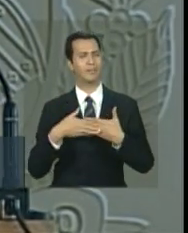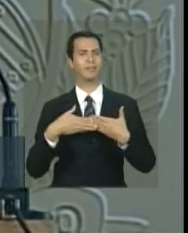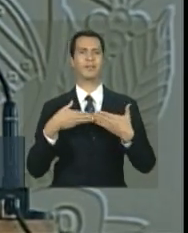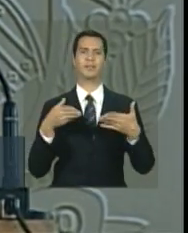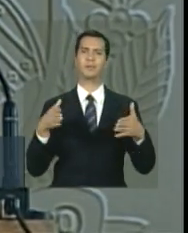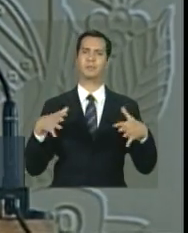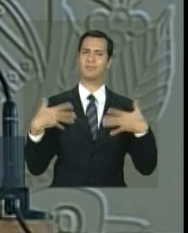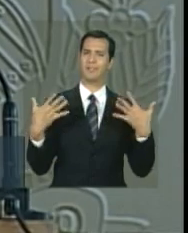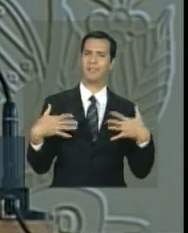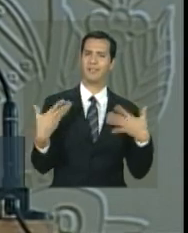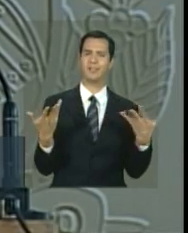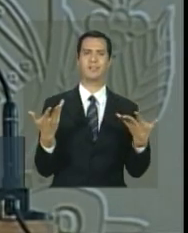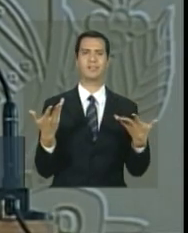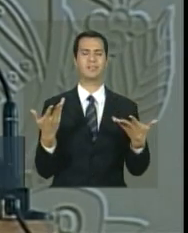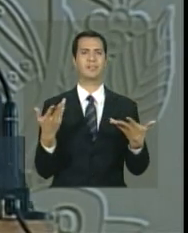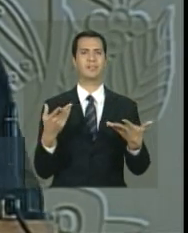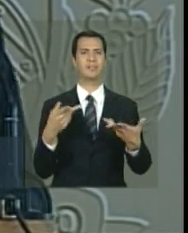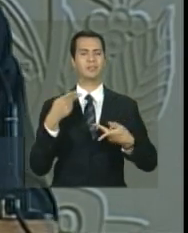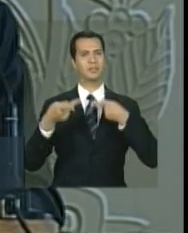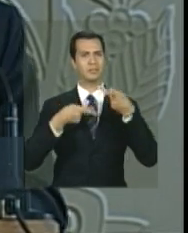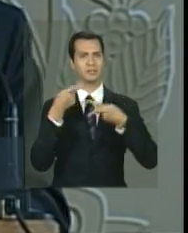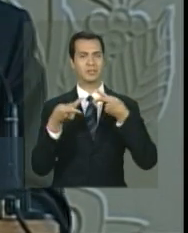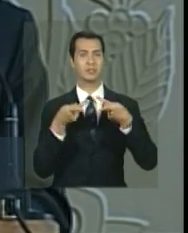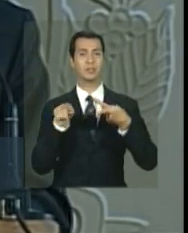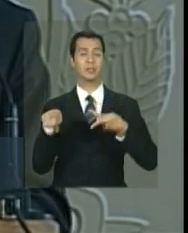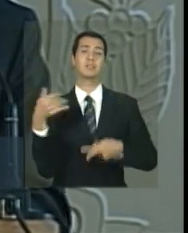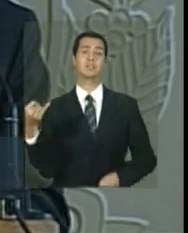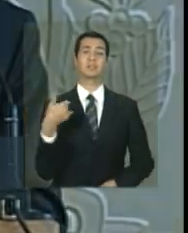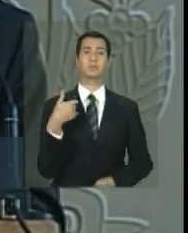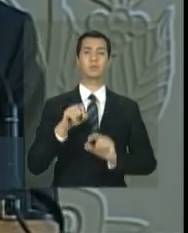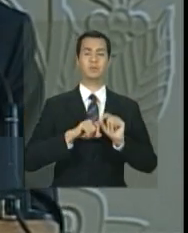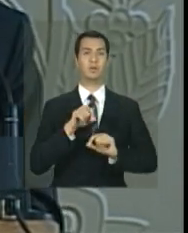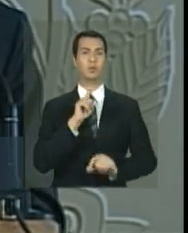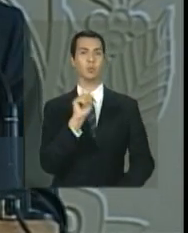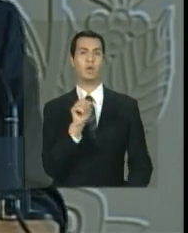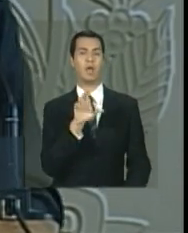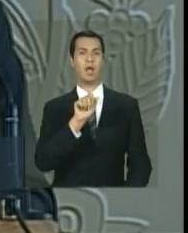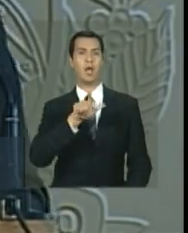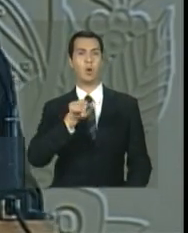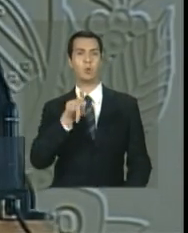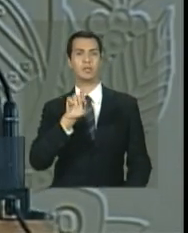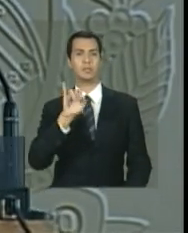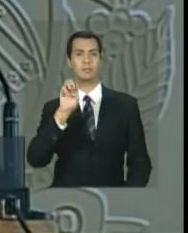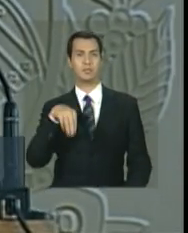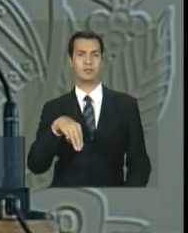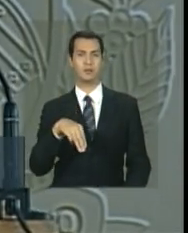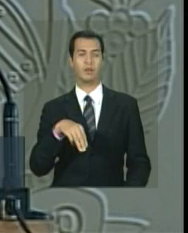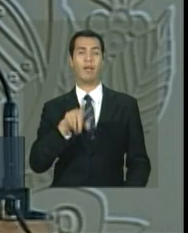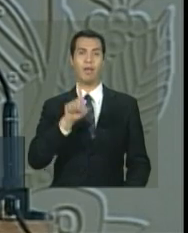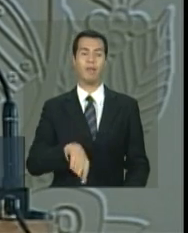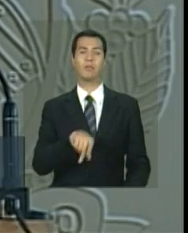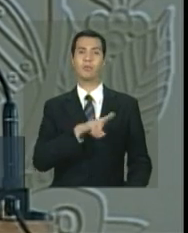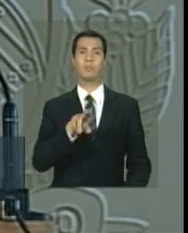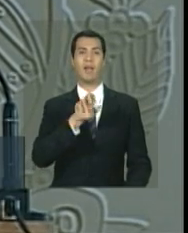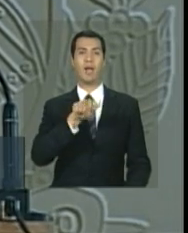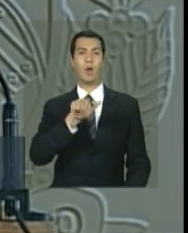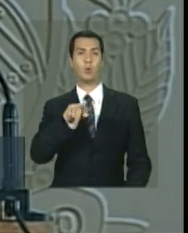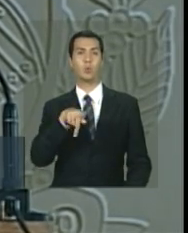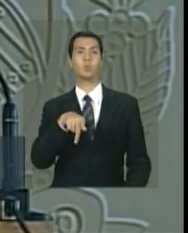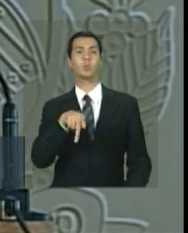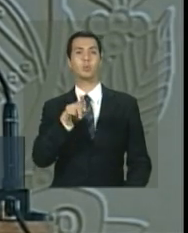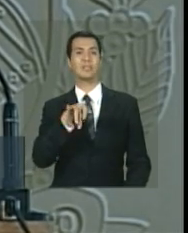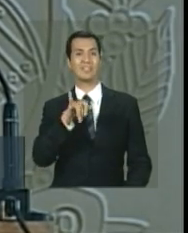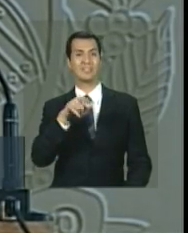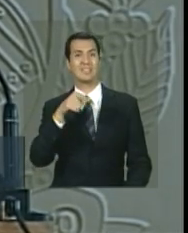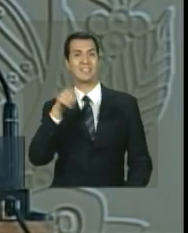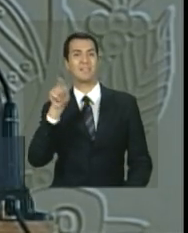de dizer a mim: olha, governador, não é Alckmin, é Alckmin, porque em